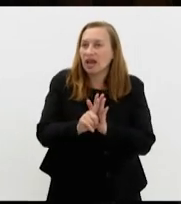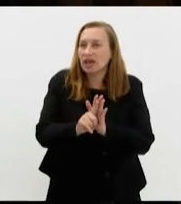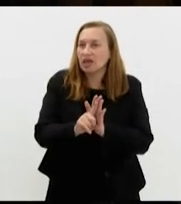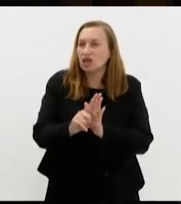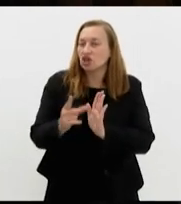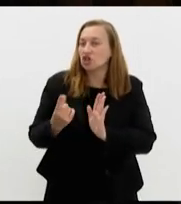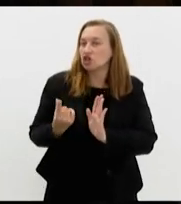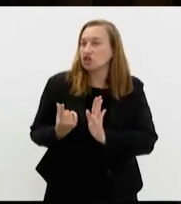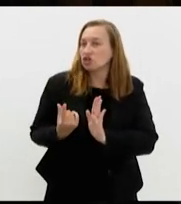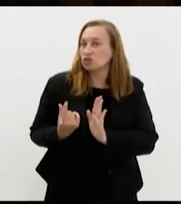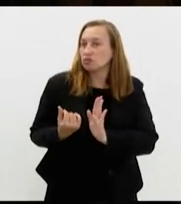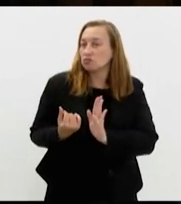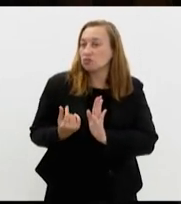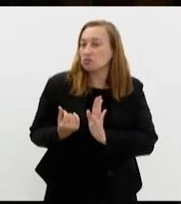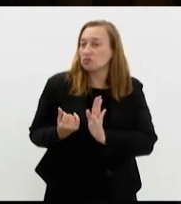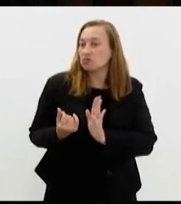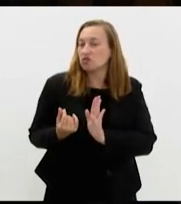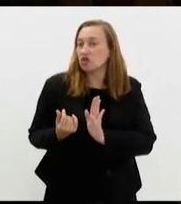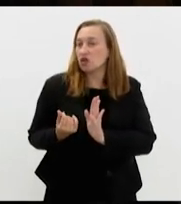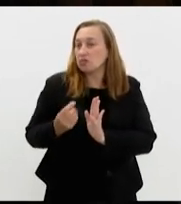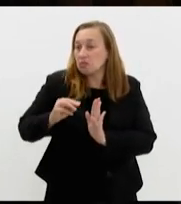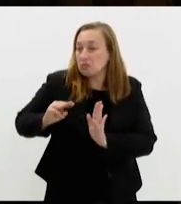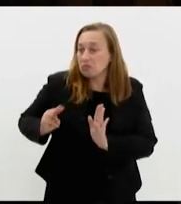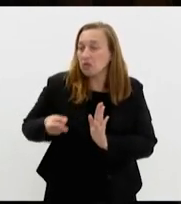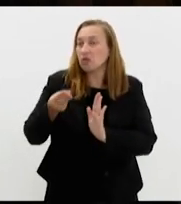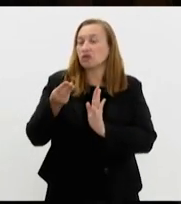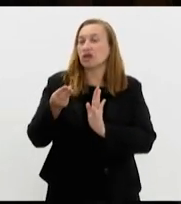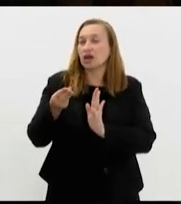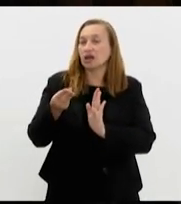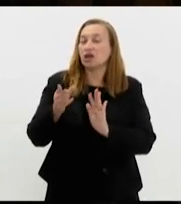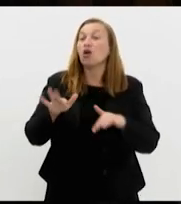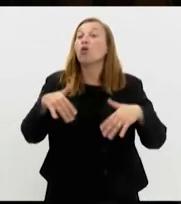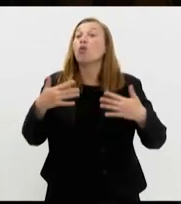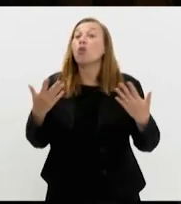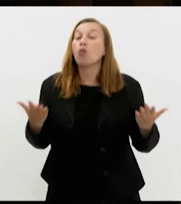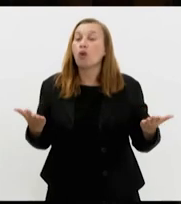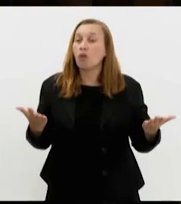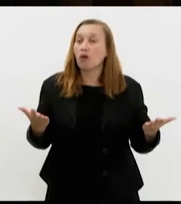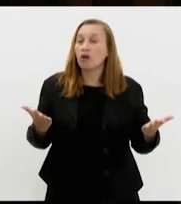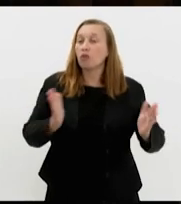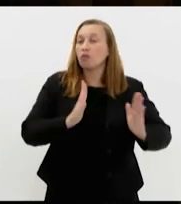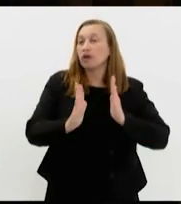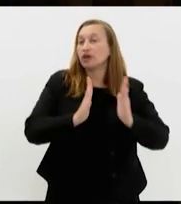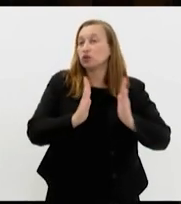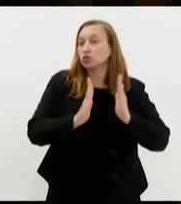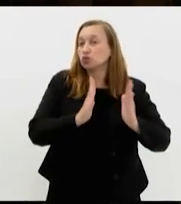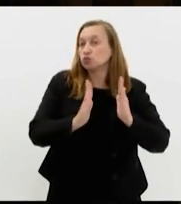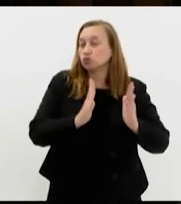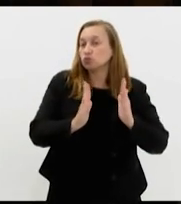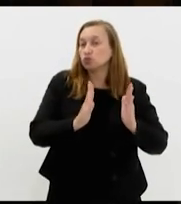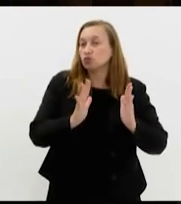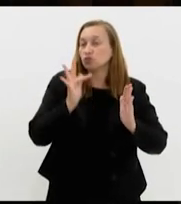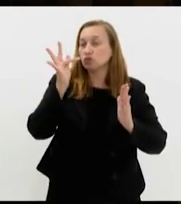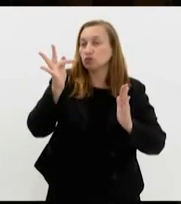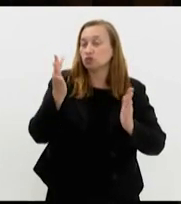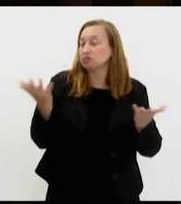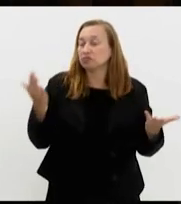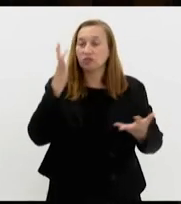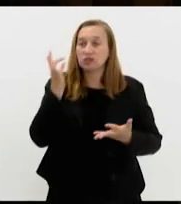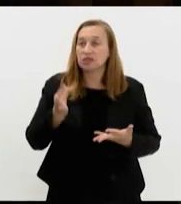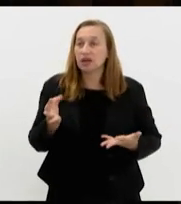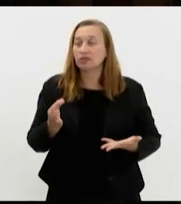bilionárias sem saber qual é a previsão, sem saber por que isso foi